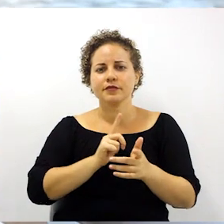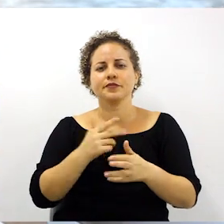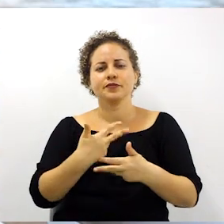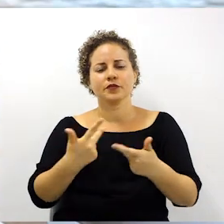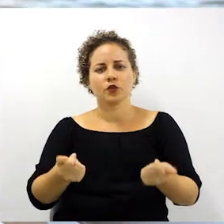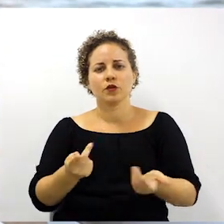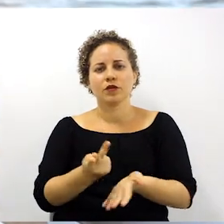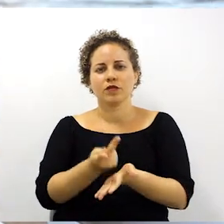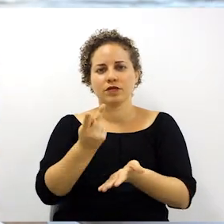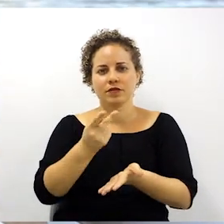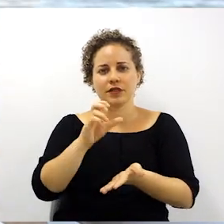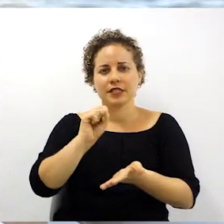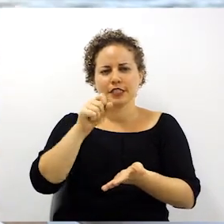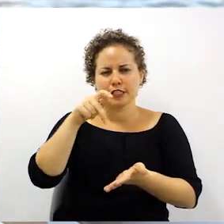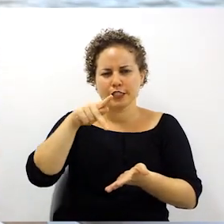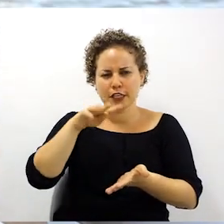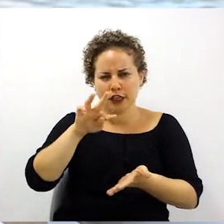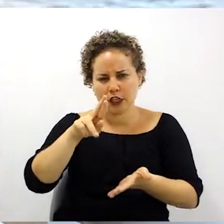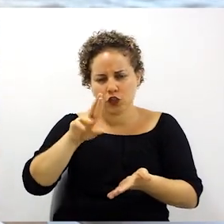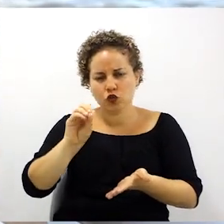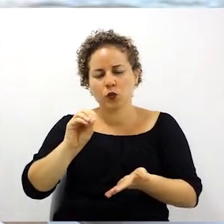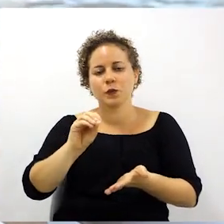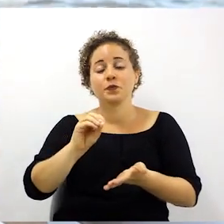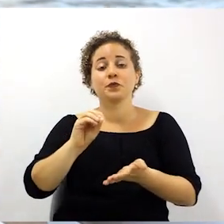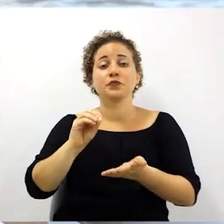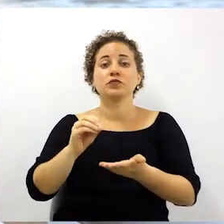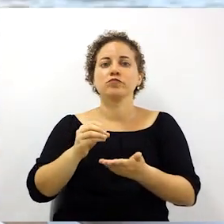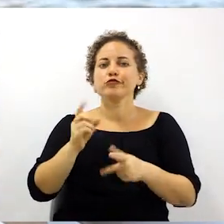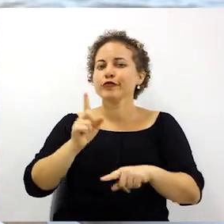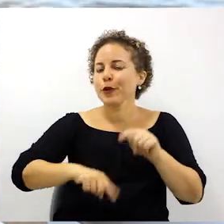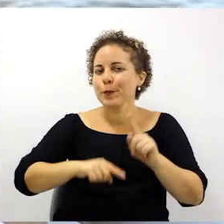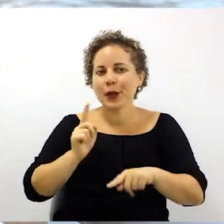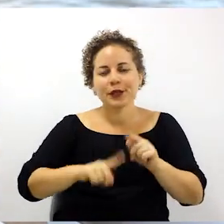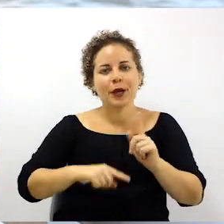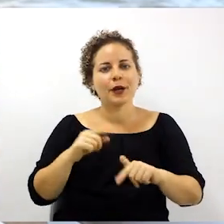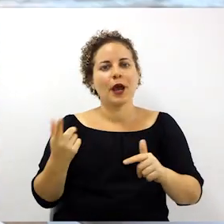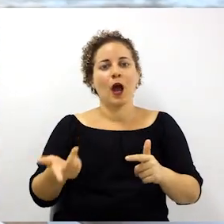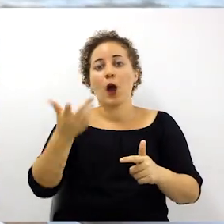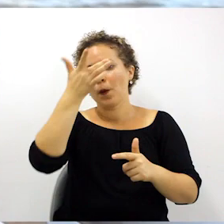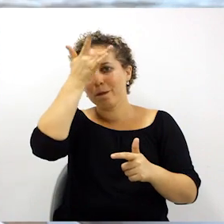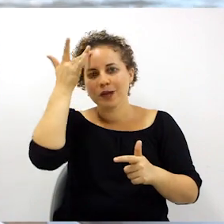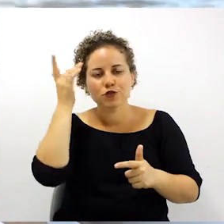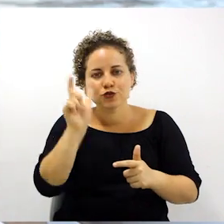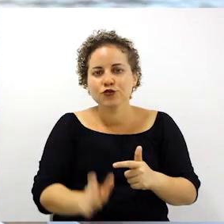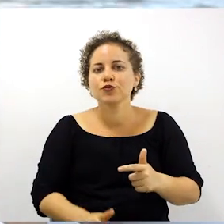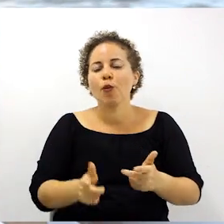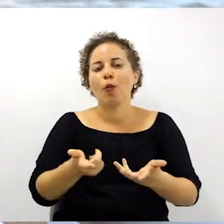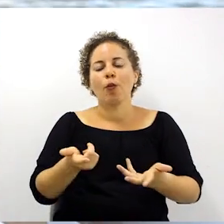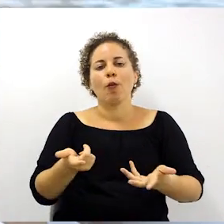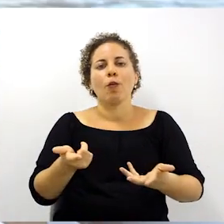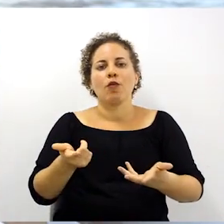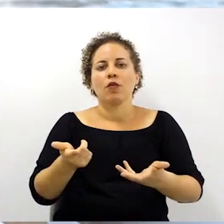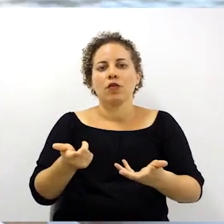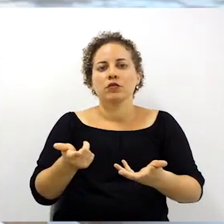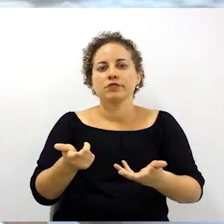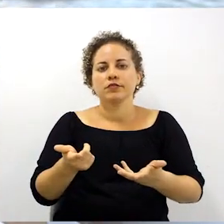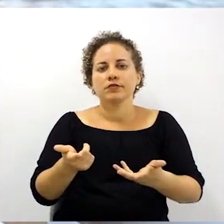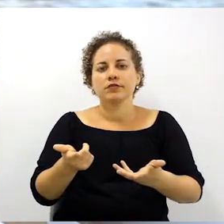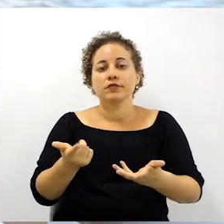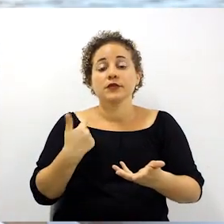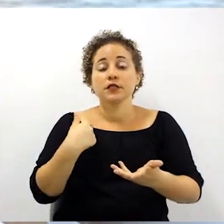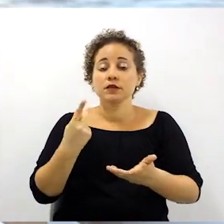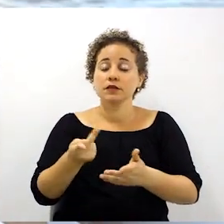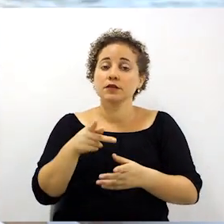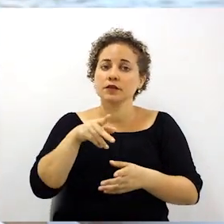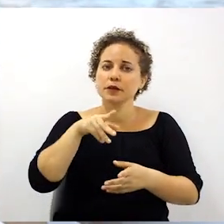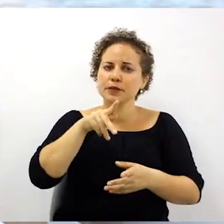caso de sinistro. Ajudar como? Ajudar com equipamento, ajudar com pessoal, mas para que esse PCE